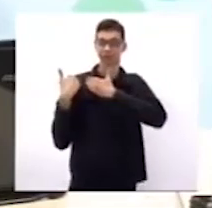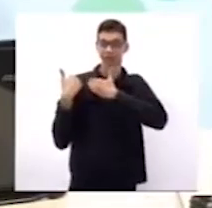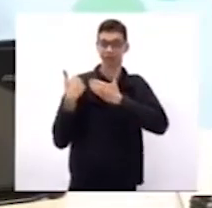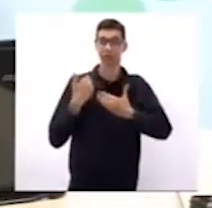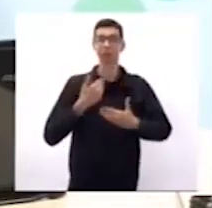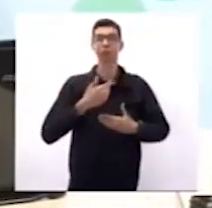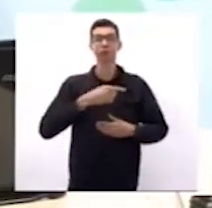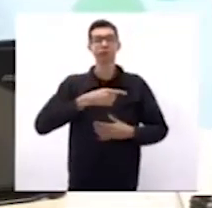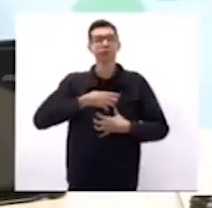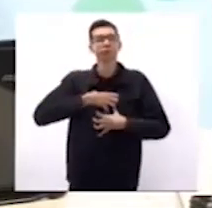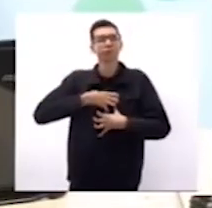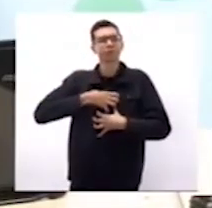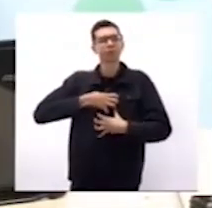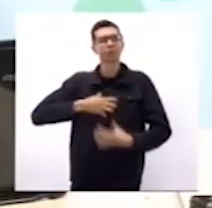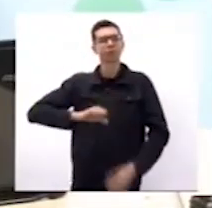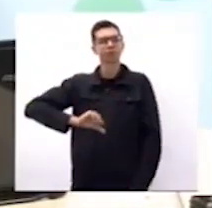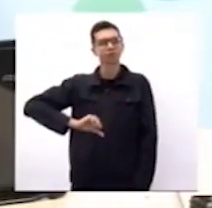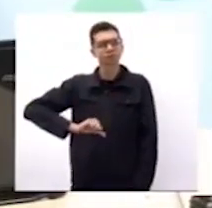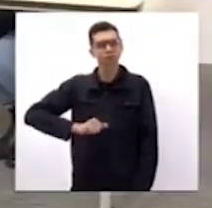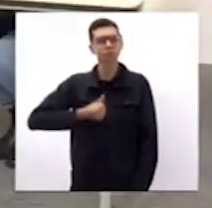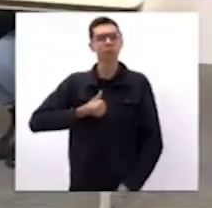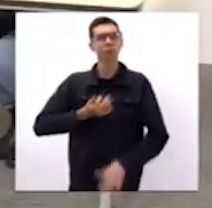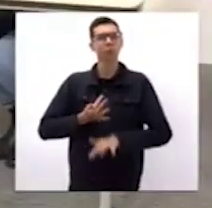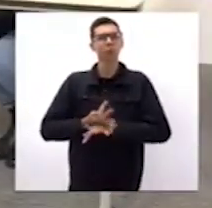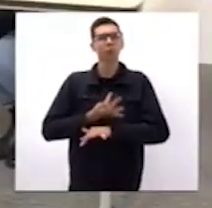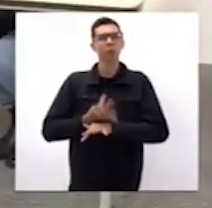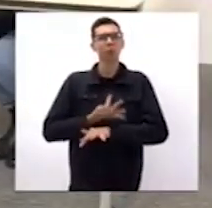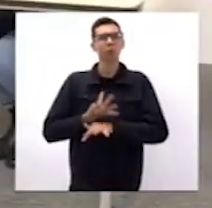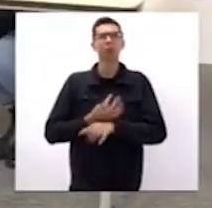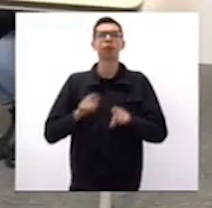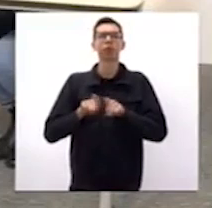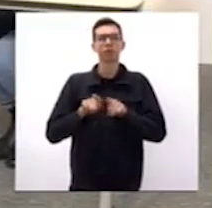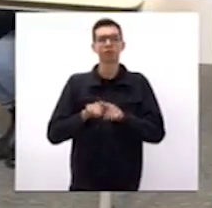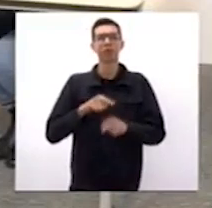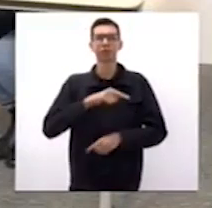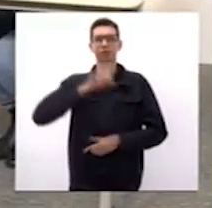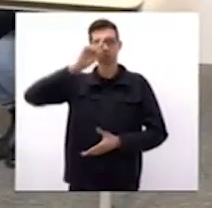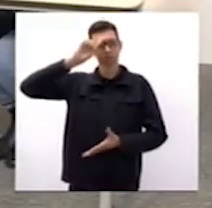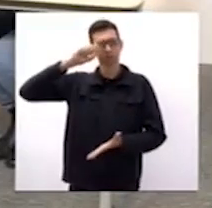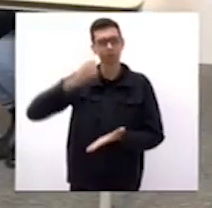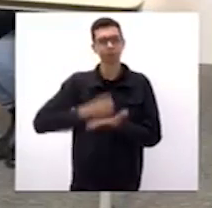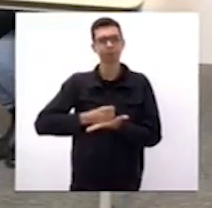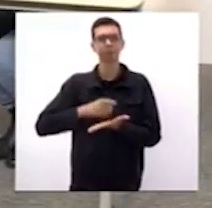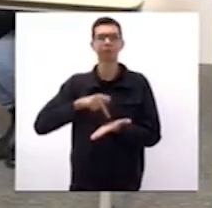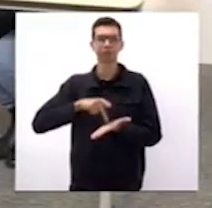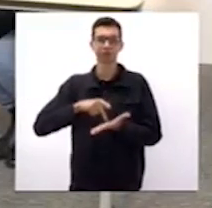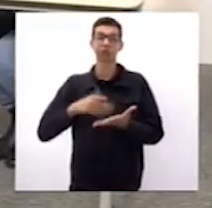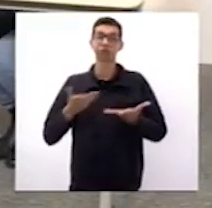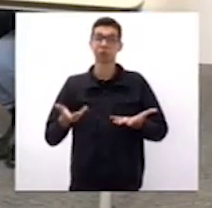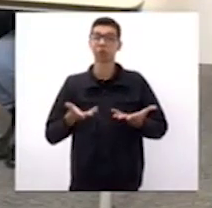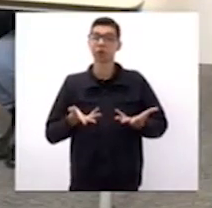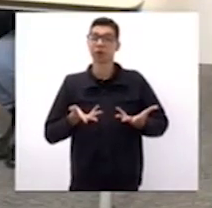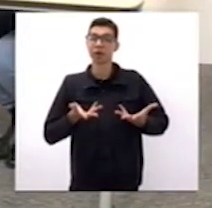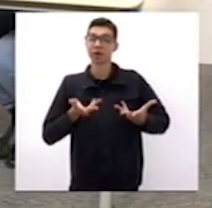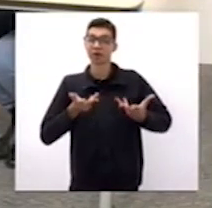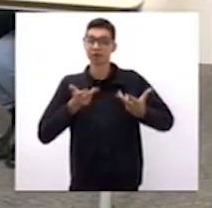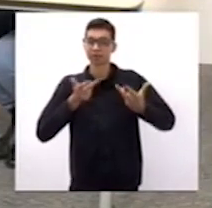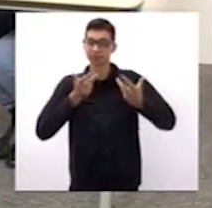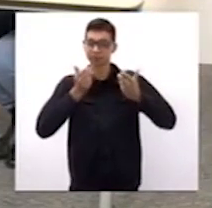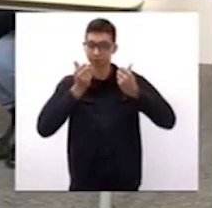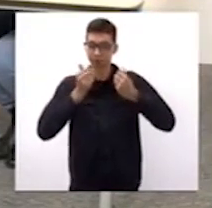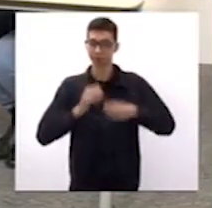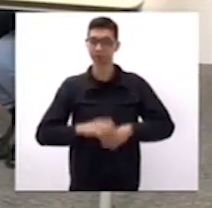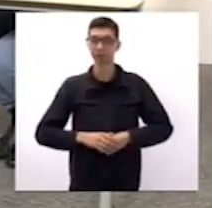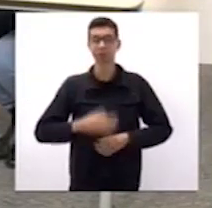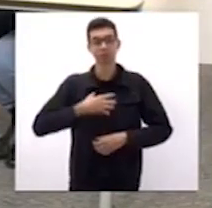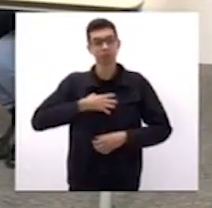flexibilidade, resiliência e determinação. Acho que, além das habilidades, esse espaço virtual, ele